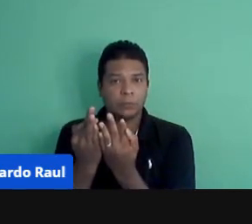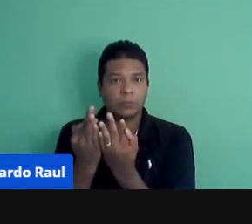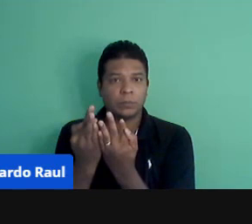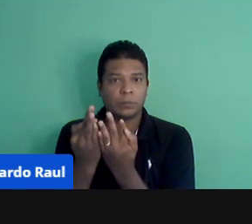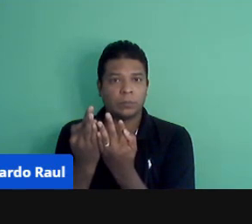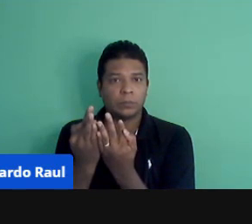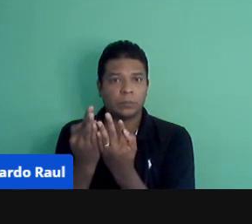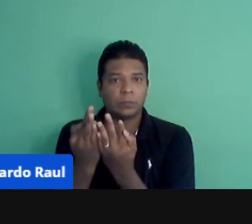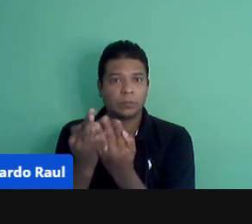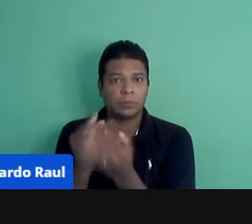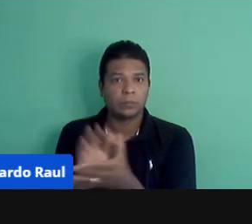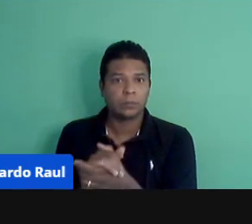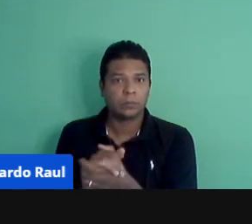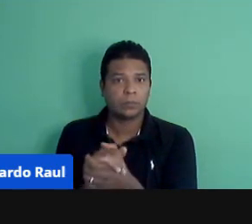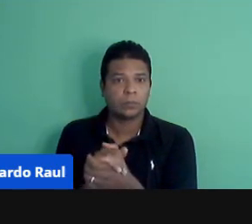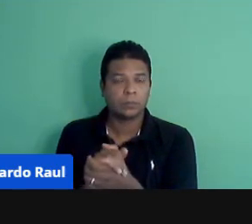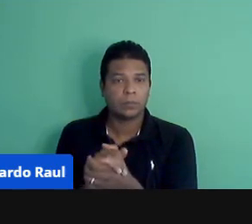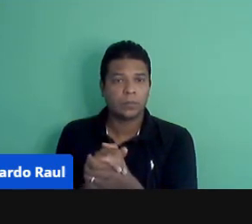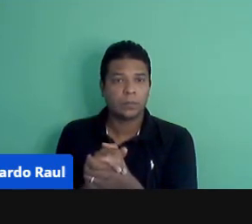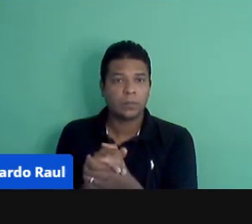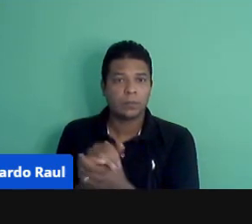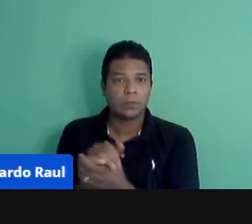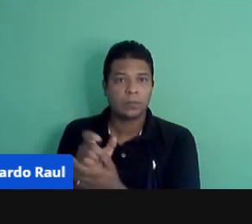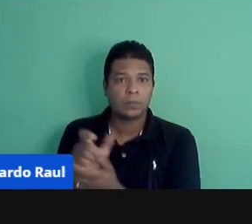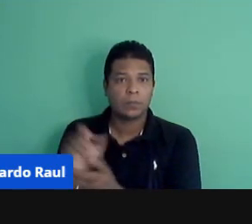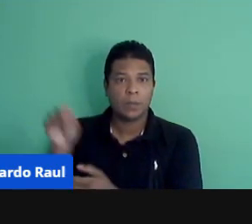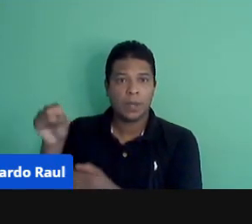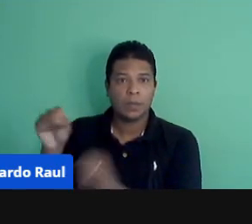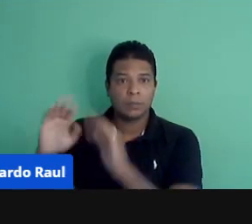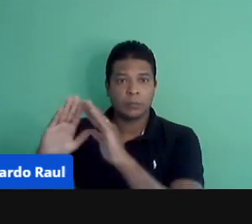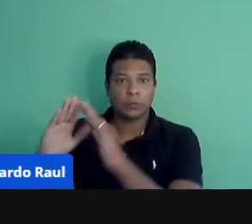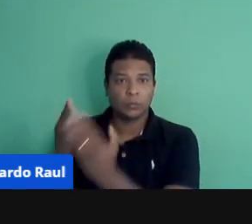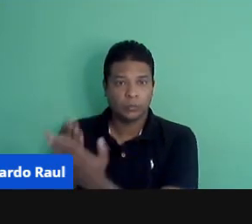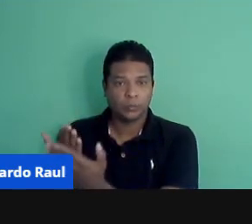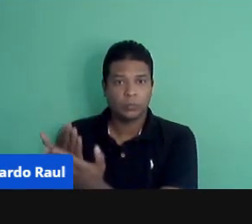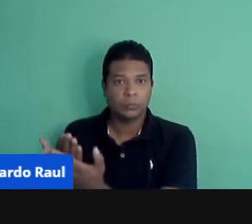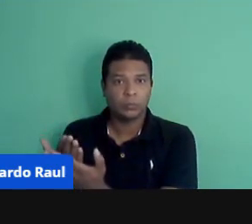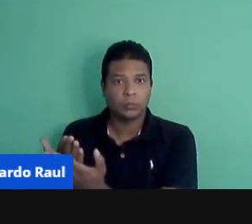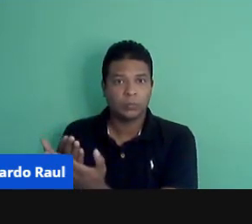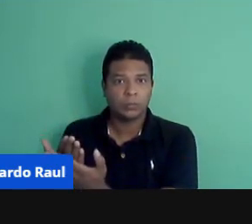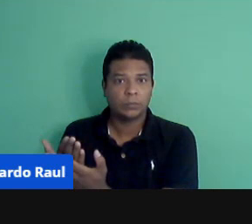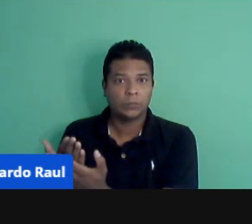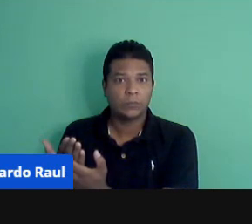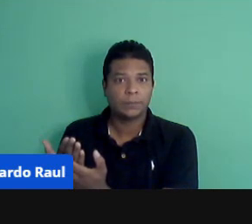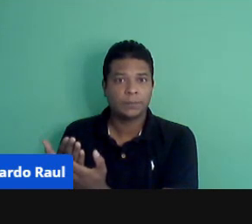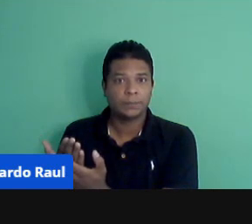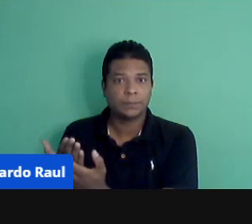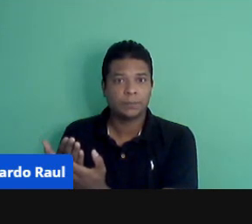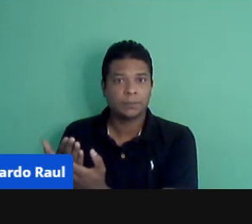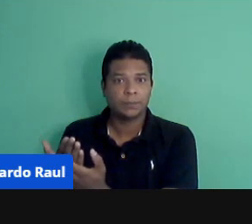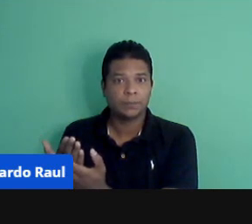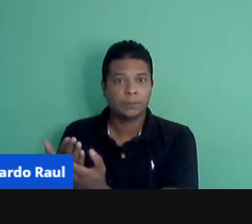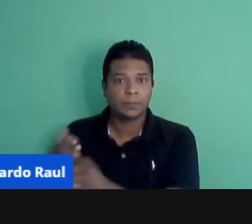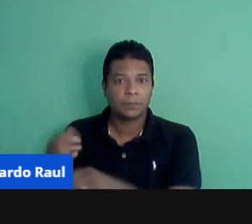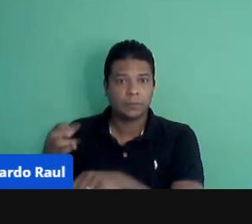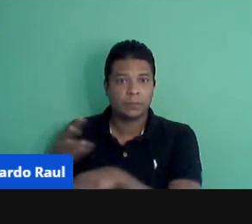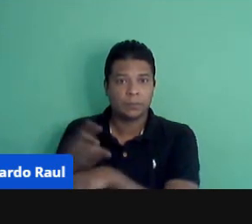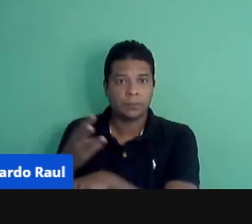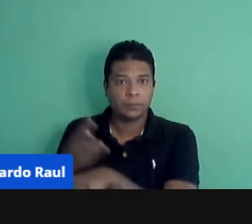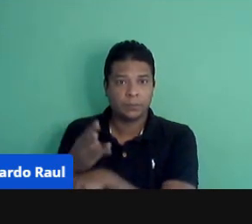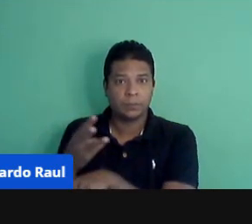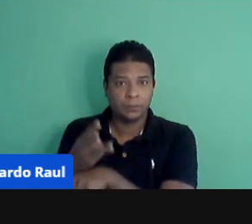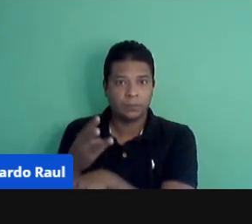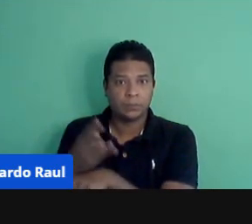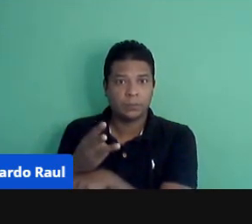na realidade da minha escola, se fazendo única e exclusivamente pelo WhatsApp, fez com